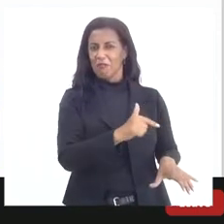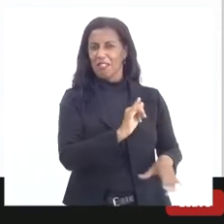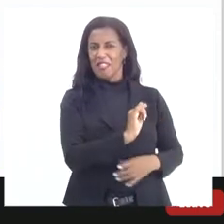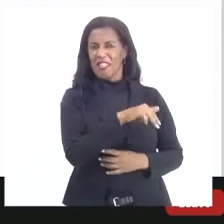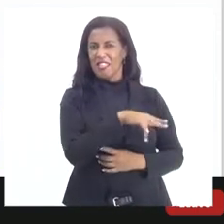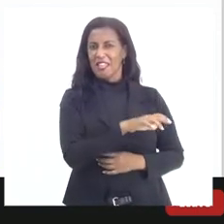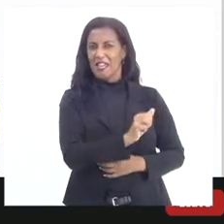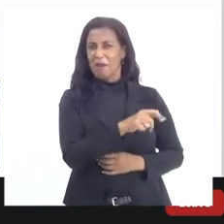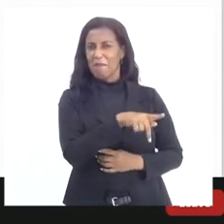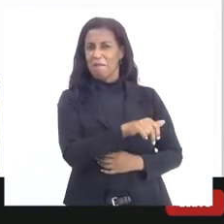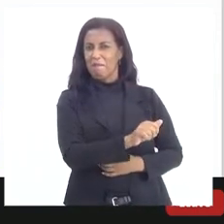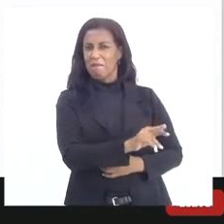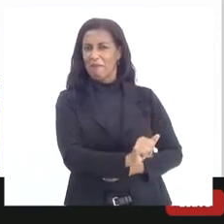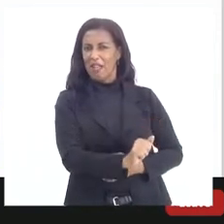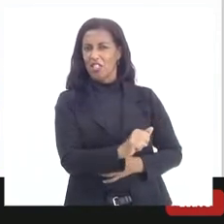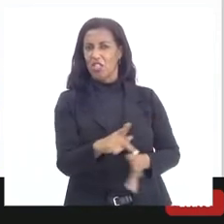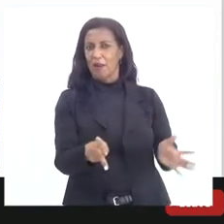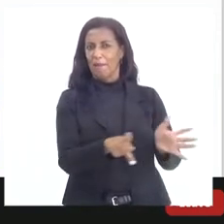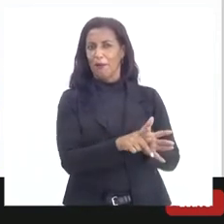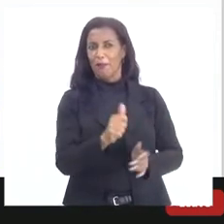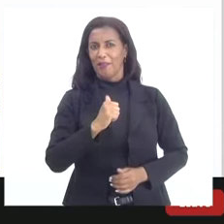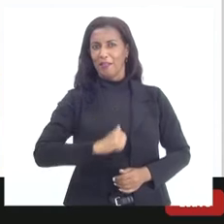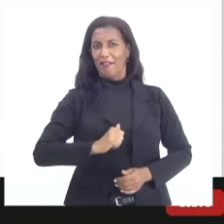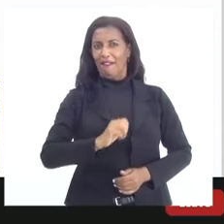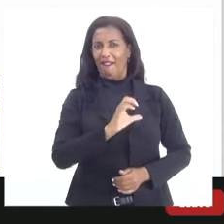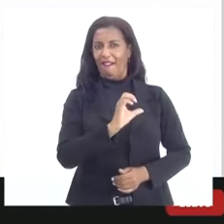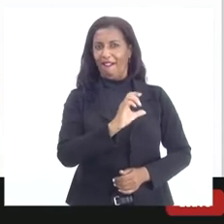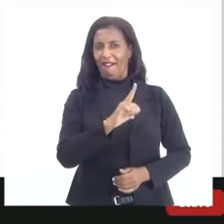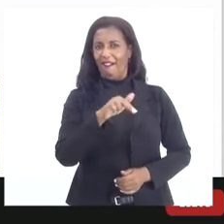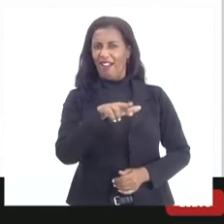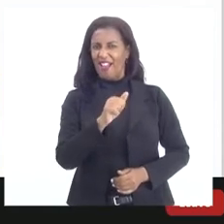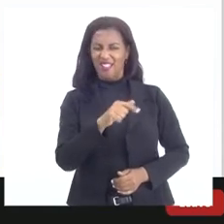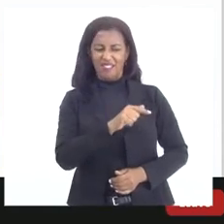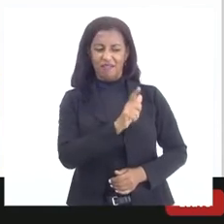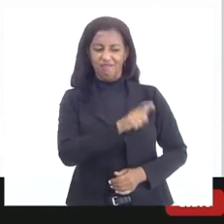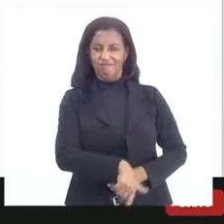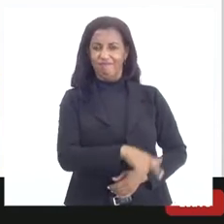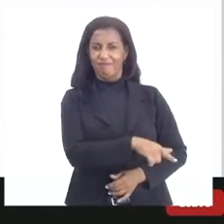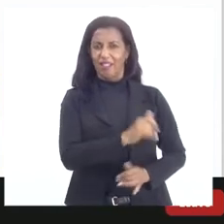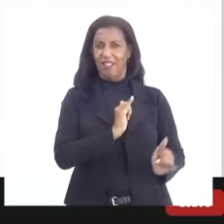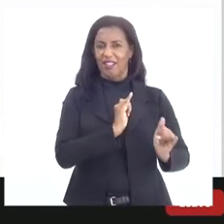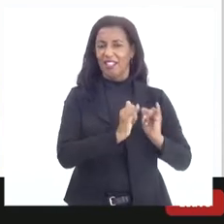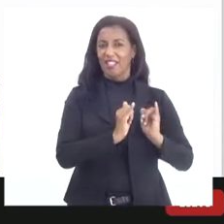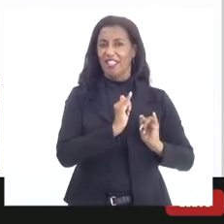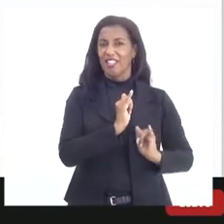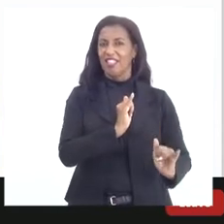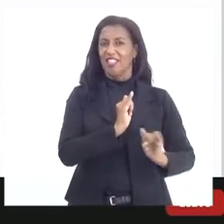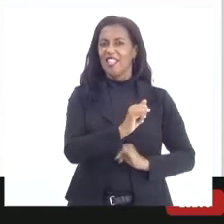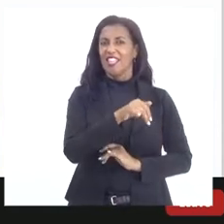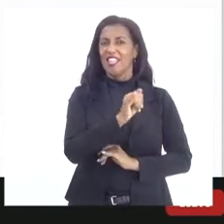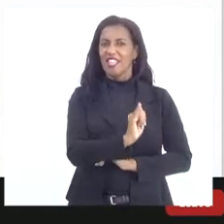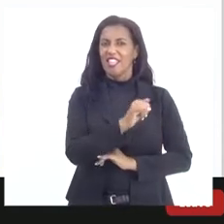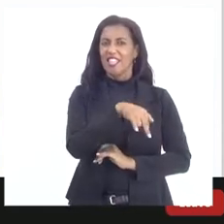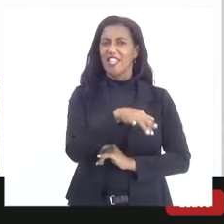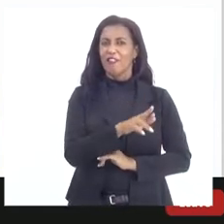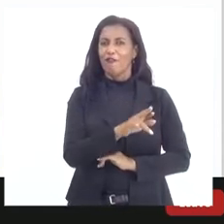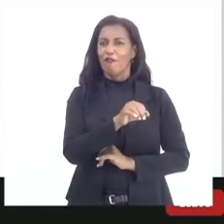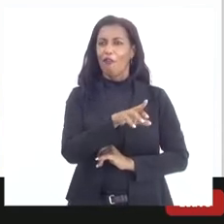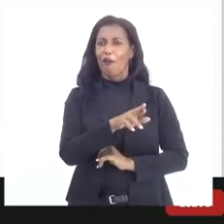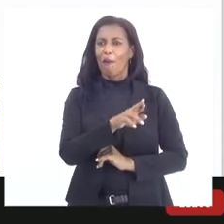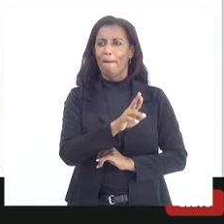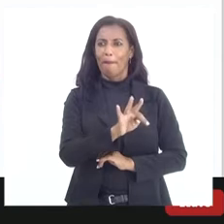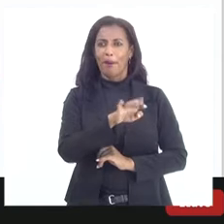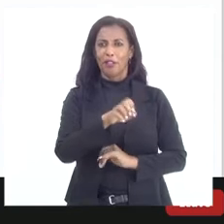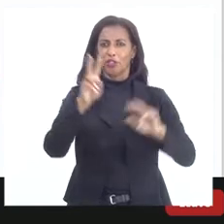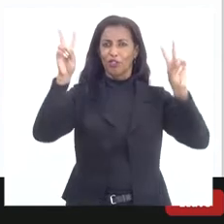uma vertente da antropologia clássica que não considerava as crianças como informantes, eu estou fazendo aqui entre aspas, né?